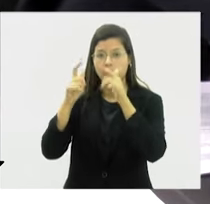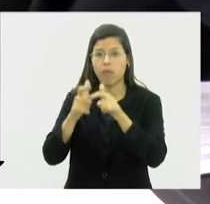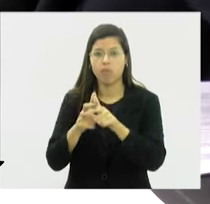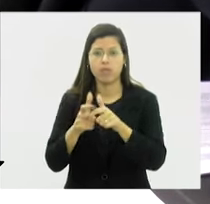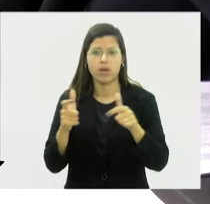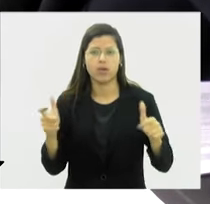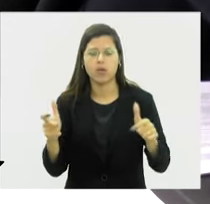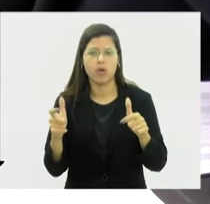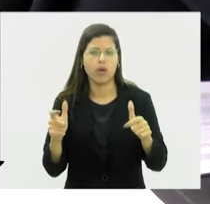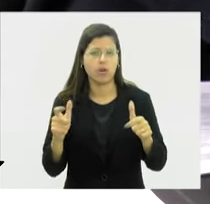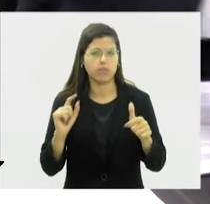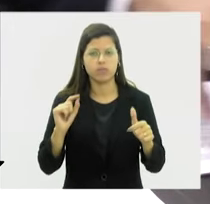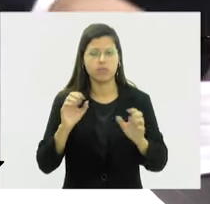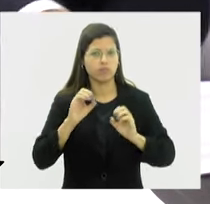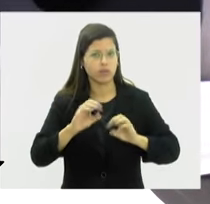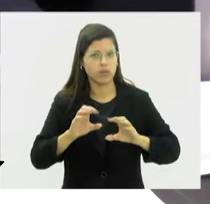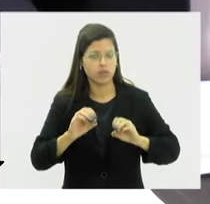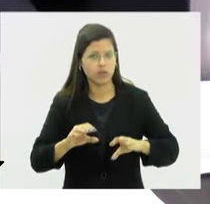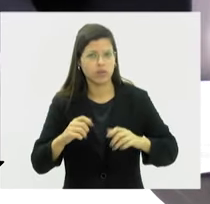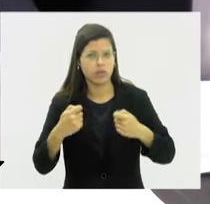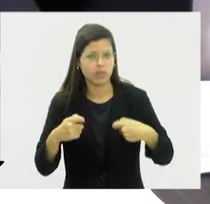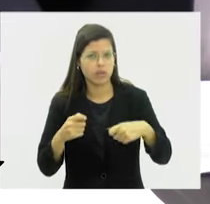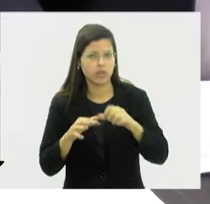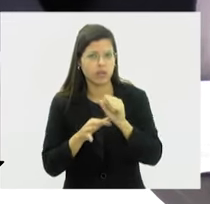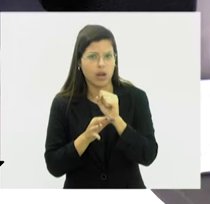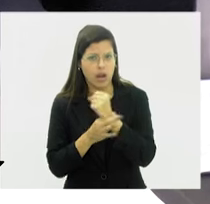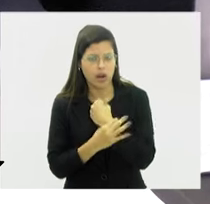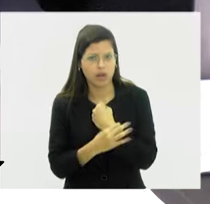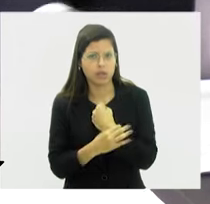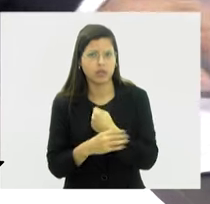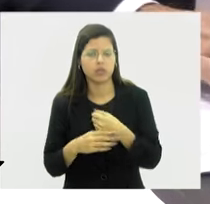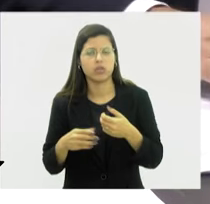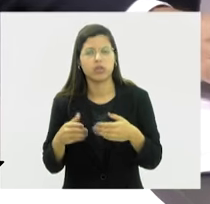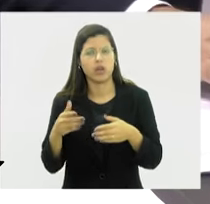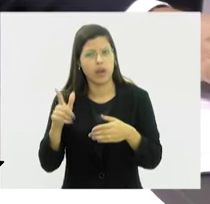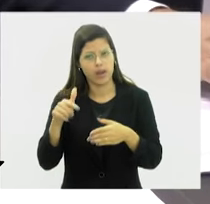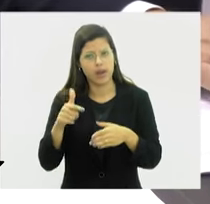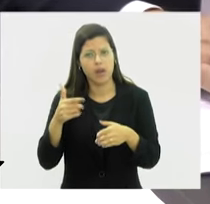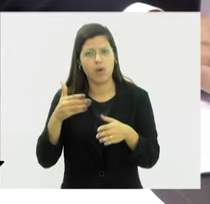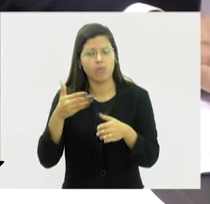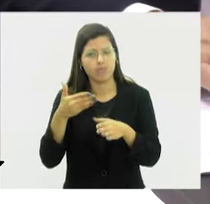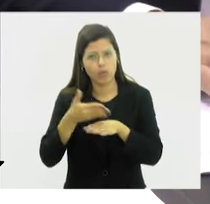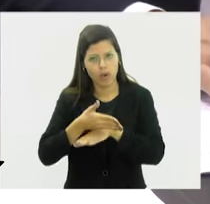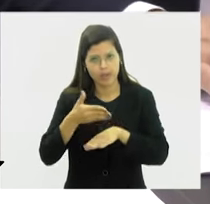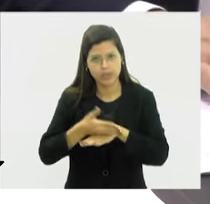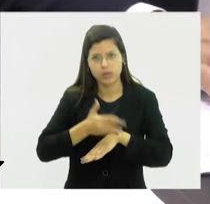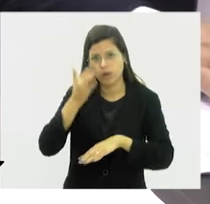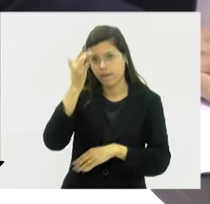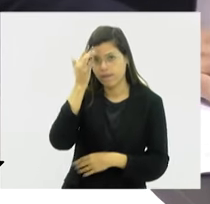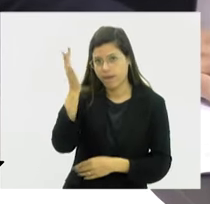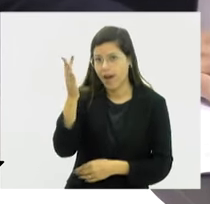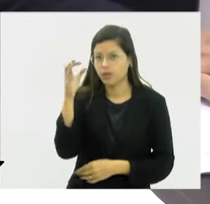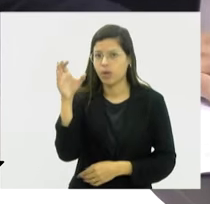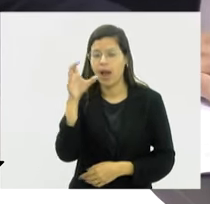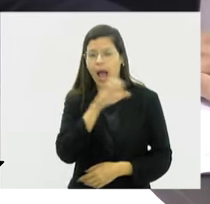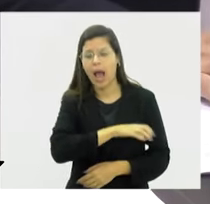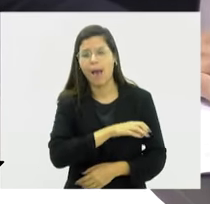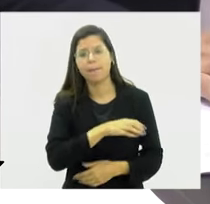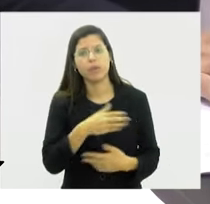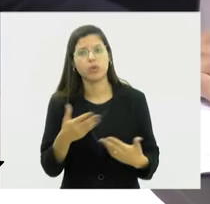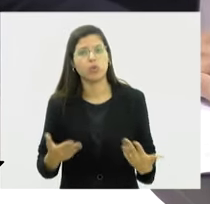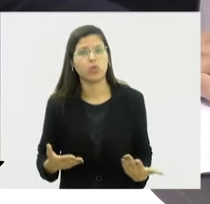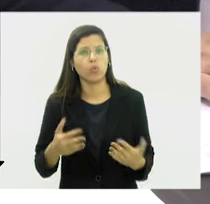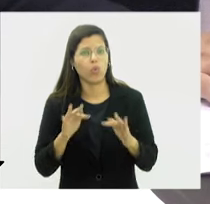a educação deveria garantir é o acesso fácil, rápido, né, de maneira que a